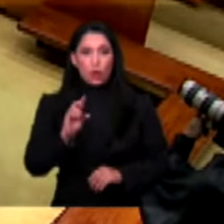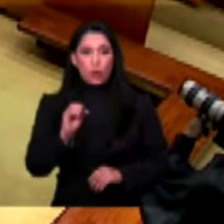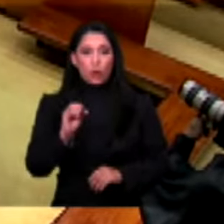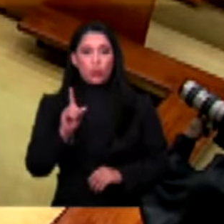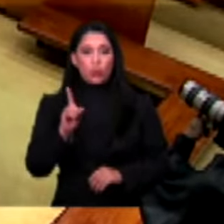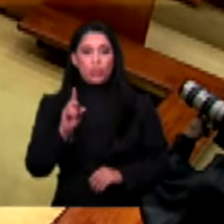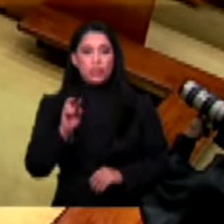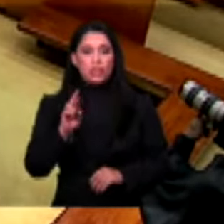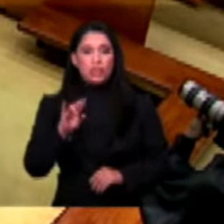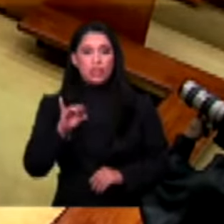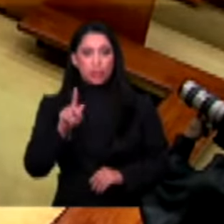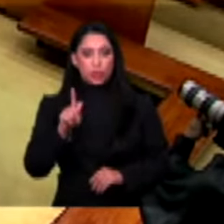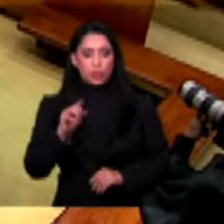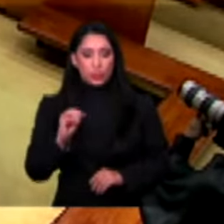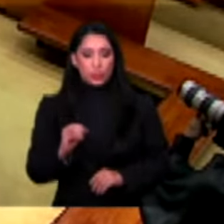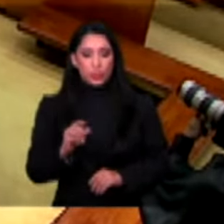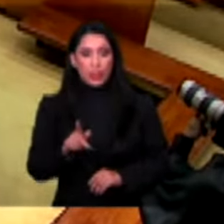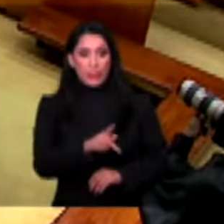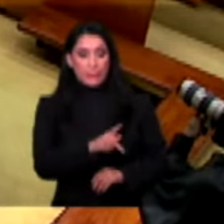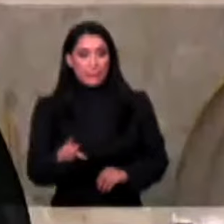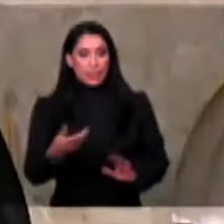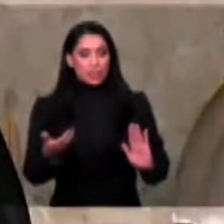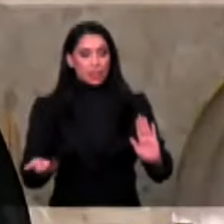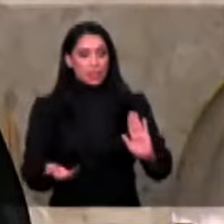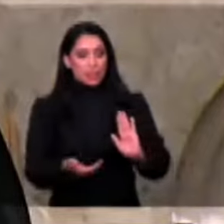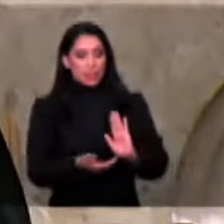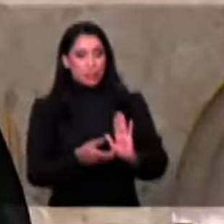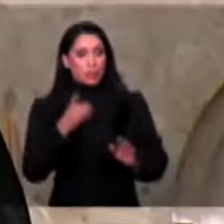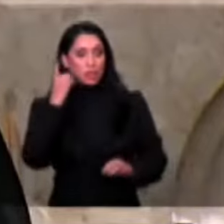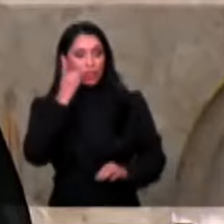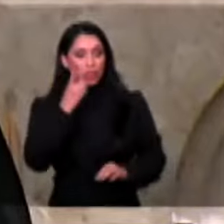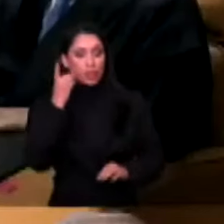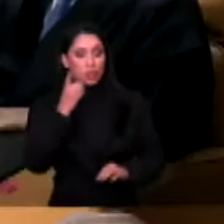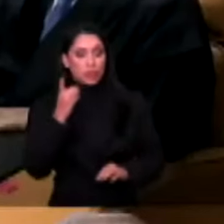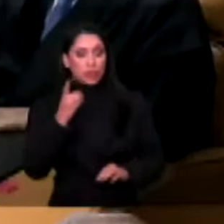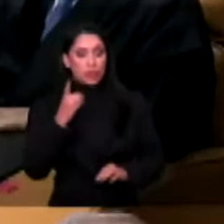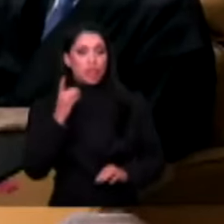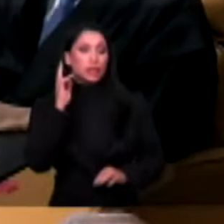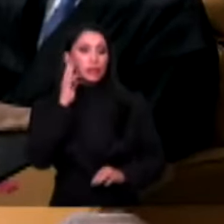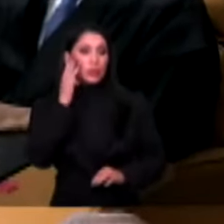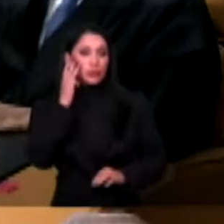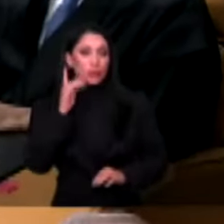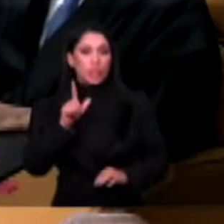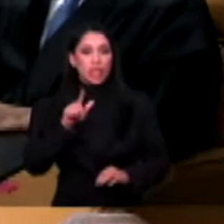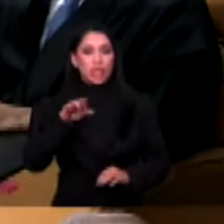Senhor Presidente da Câmara dos Deputados, deputado federal Arthur Lira.